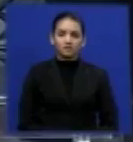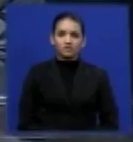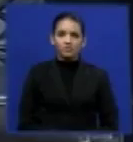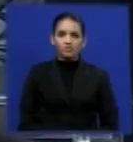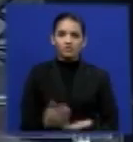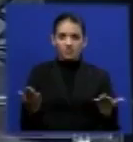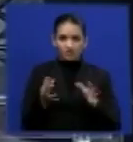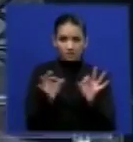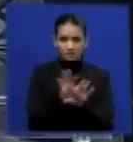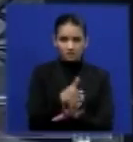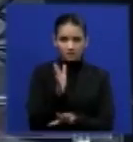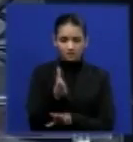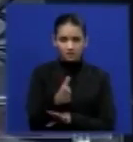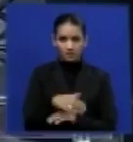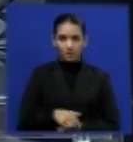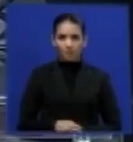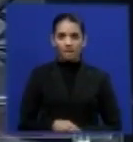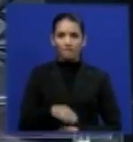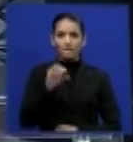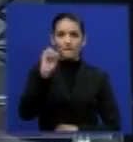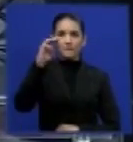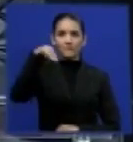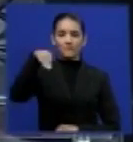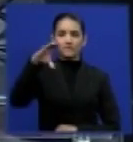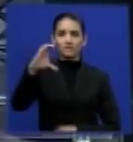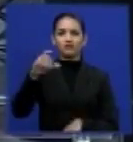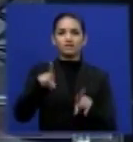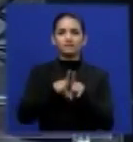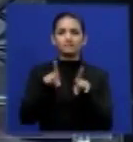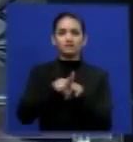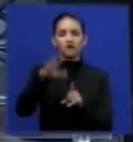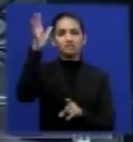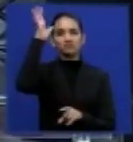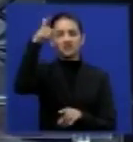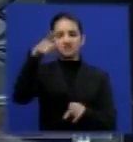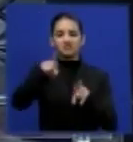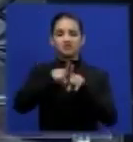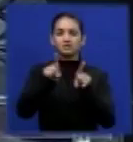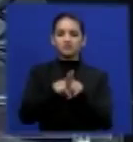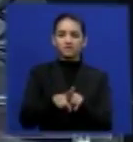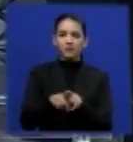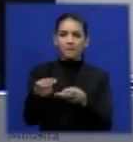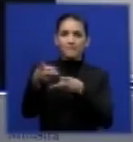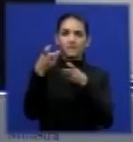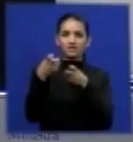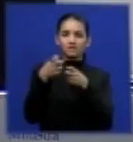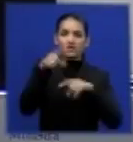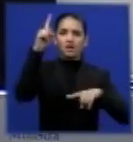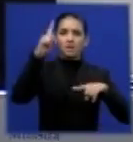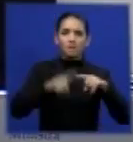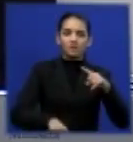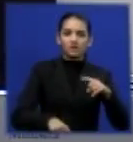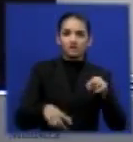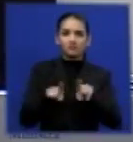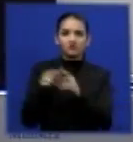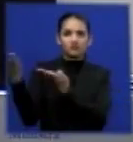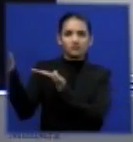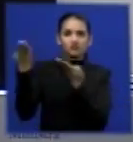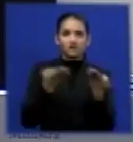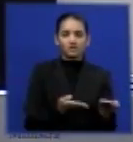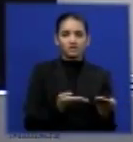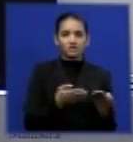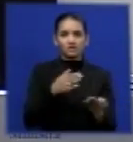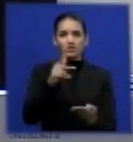conclusão a OMC eh concluiu de maneira inequívoca que a proibição de importação de pneus